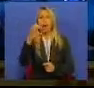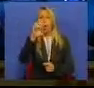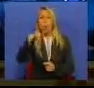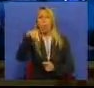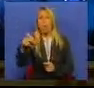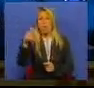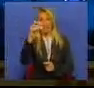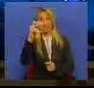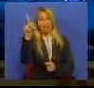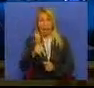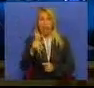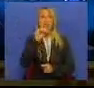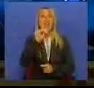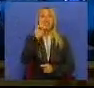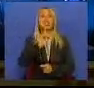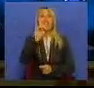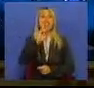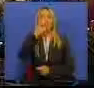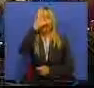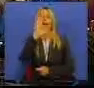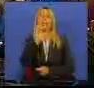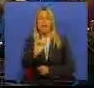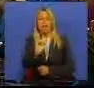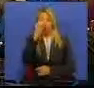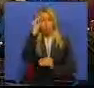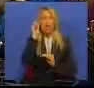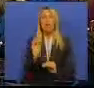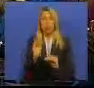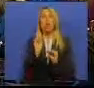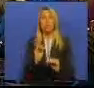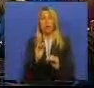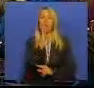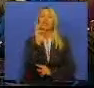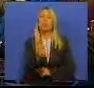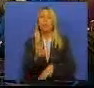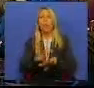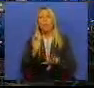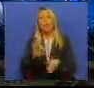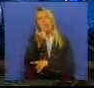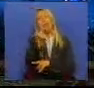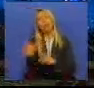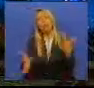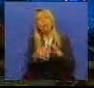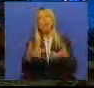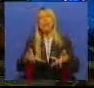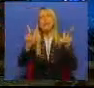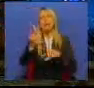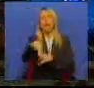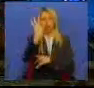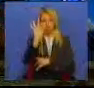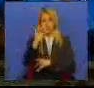Educação, respondeu à questão ou às questões da liberdade de escolha. E eu vou